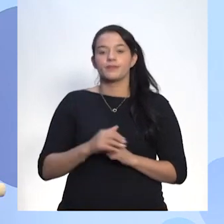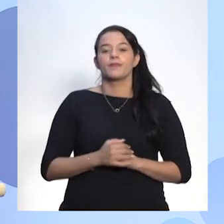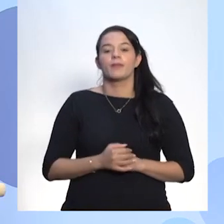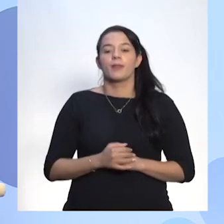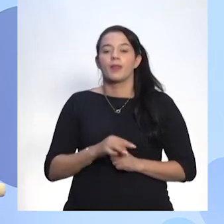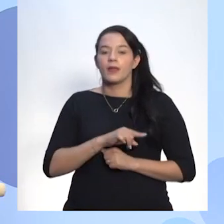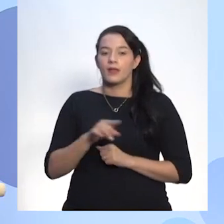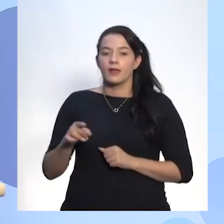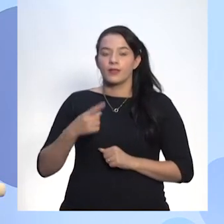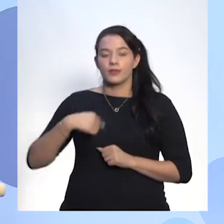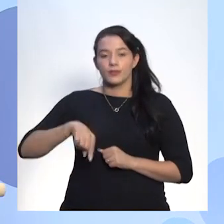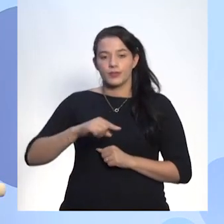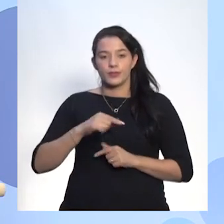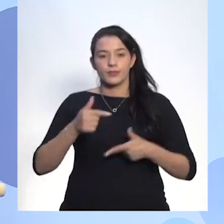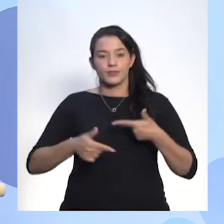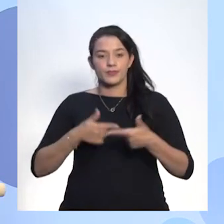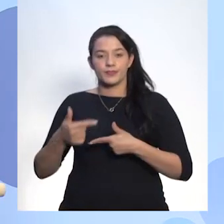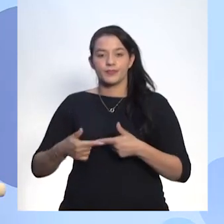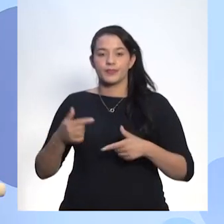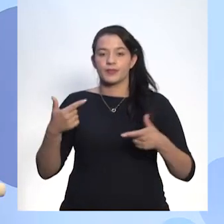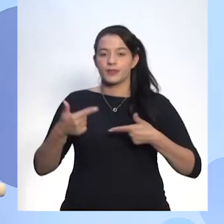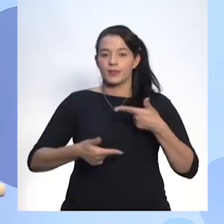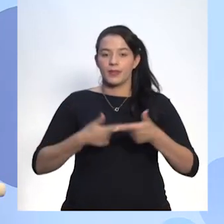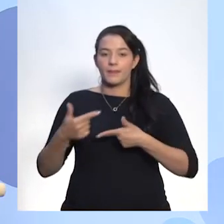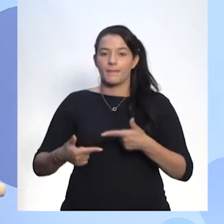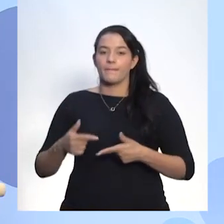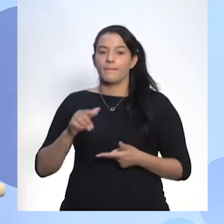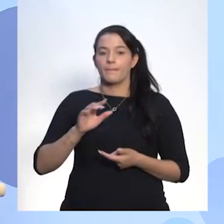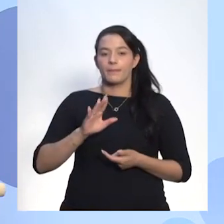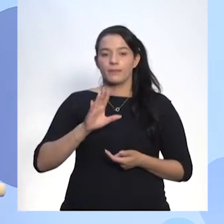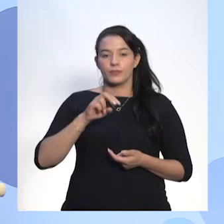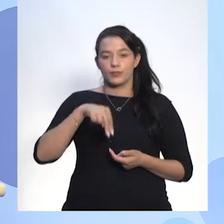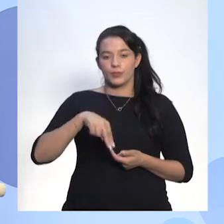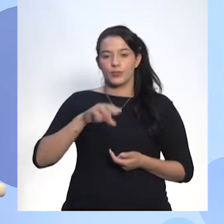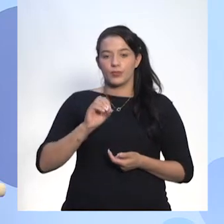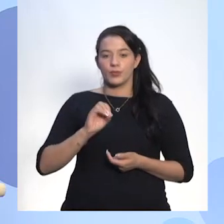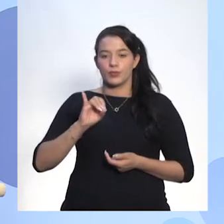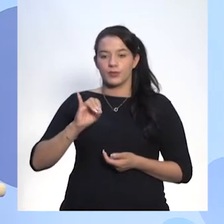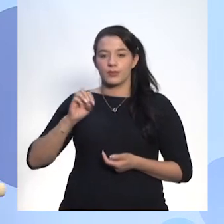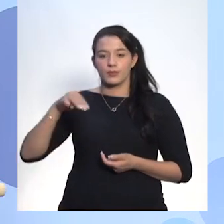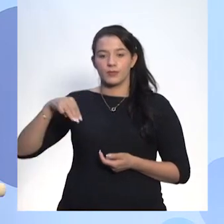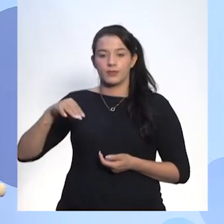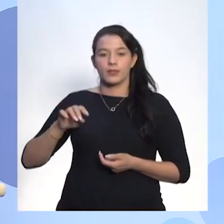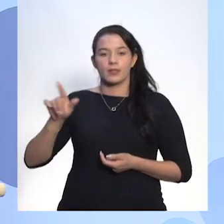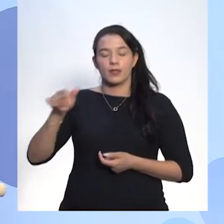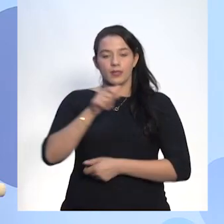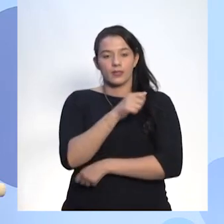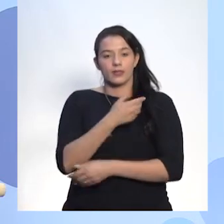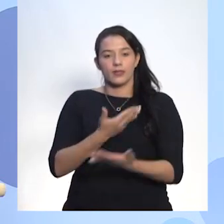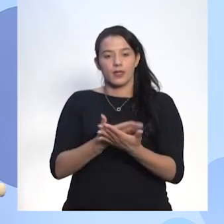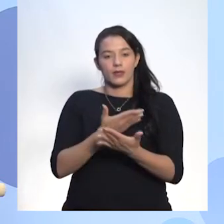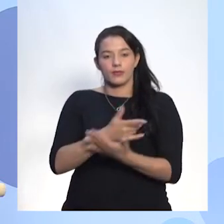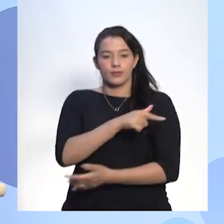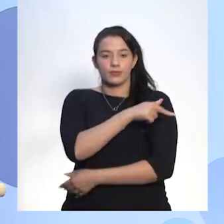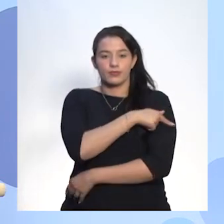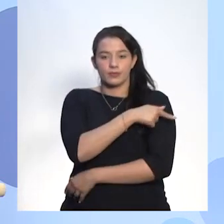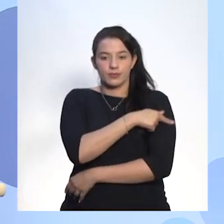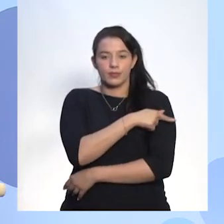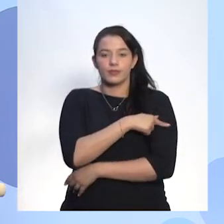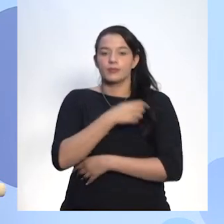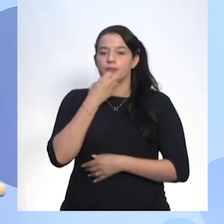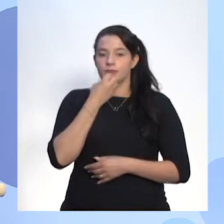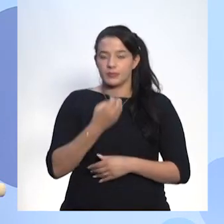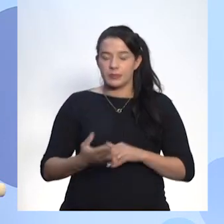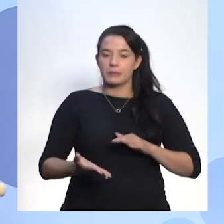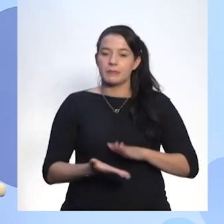nós passamos um trabalho da Noemi, aí da Escola Barão Homem de Melo, lá na aula do 7º ano. Parabéns aí pela equipe que está